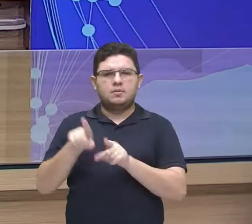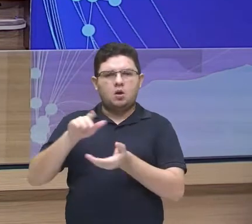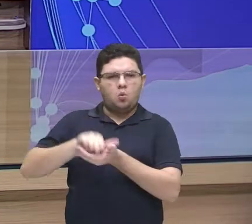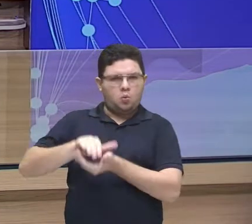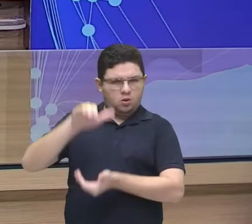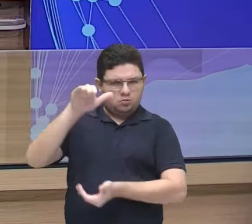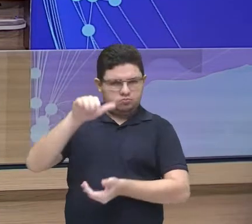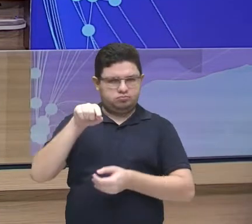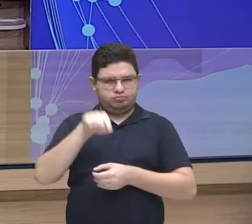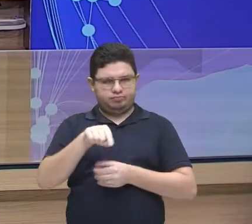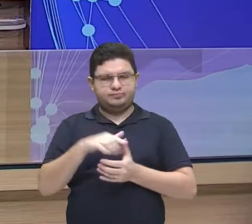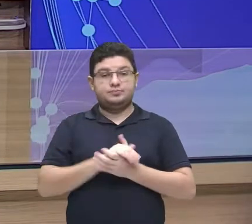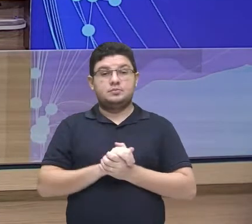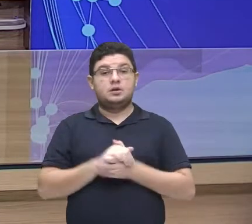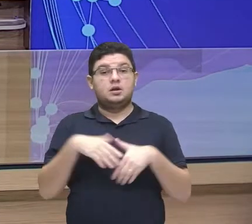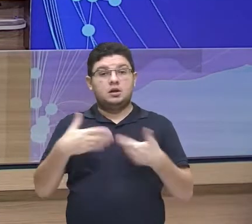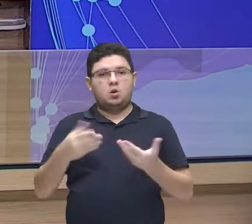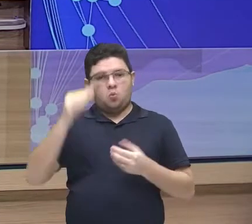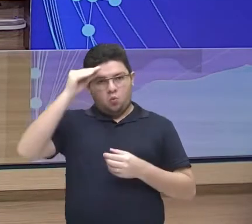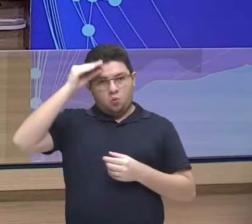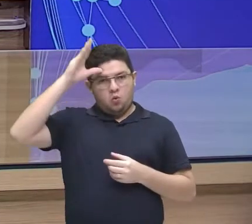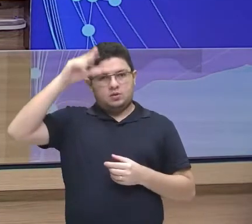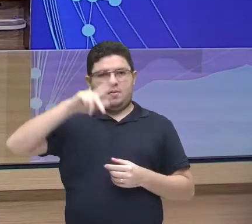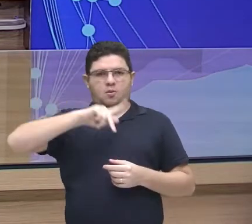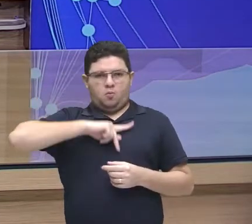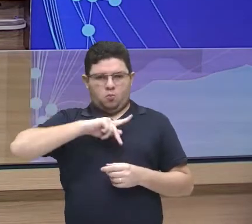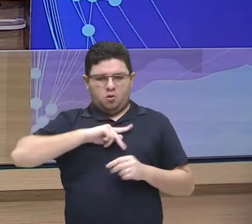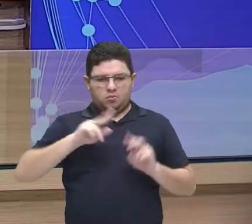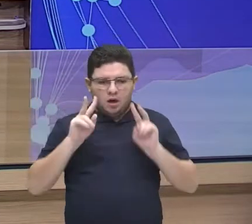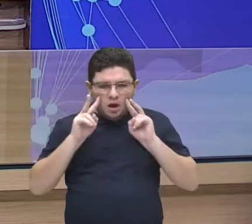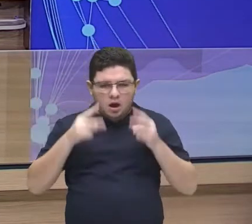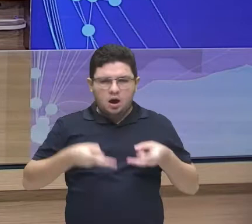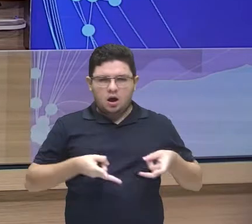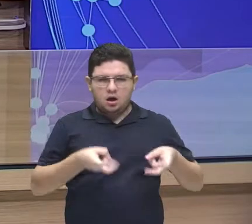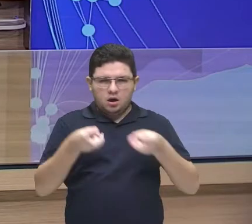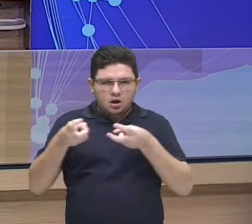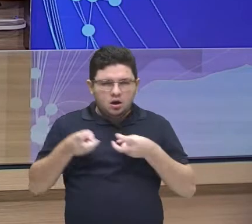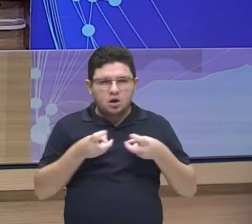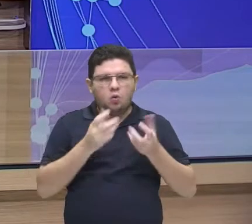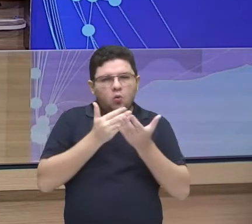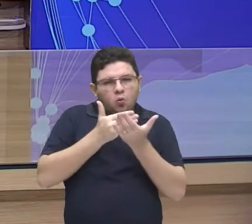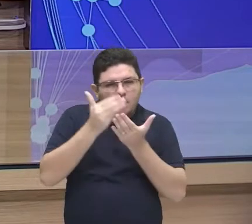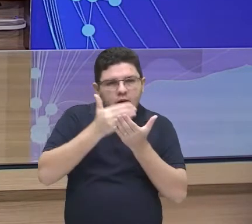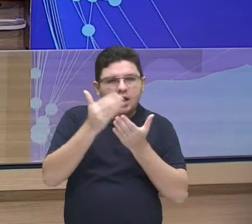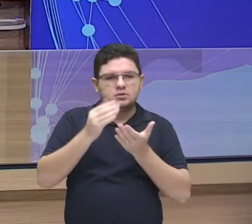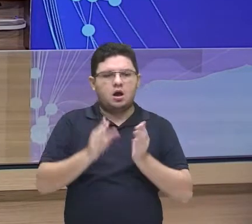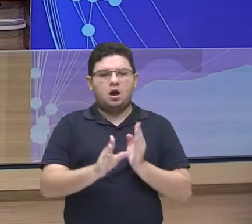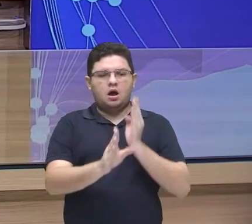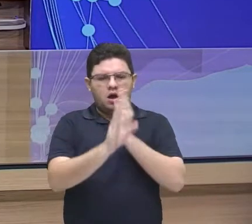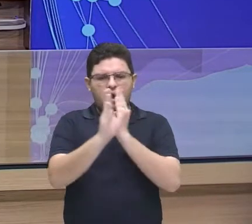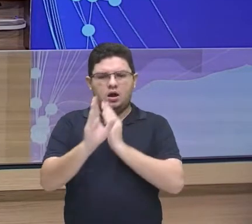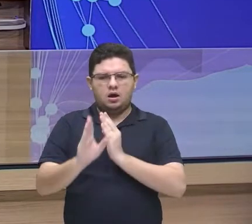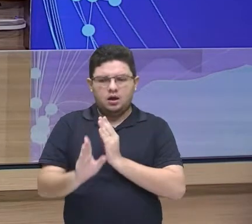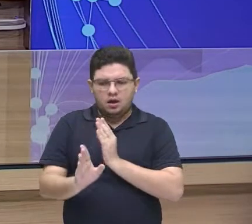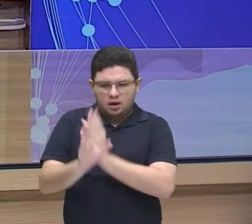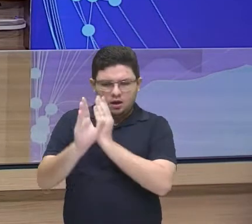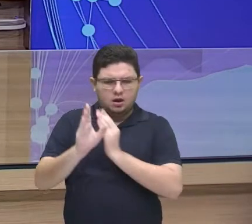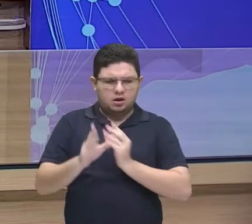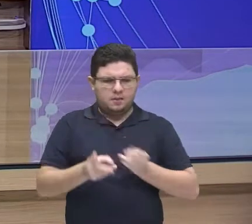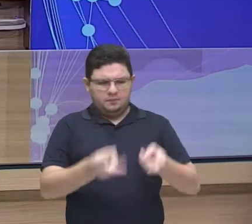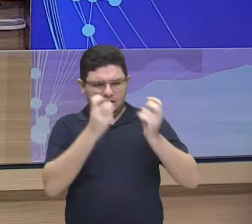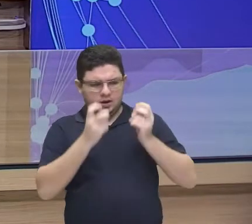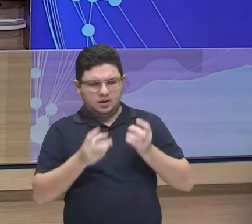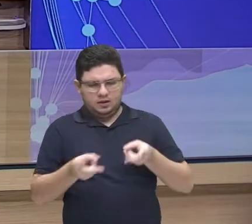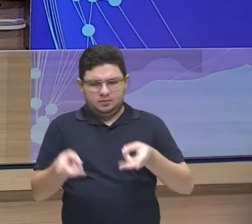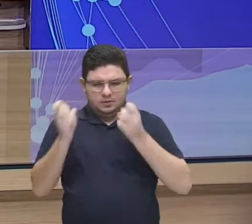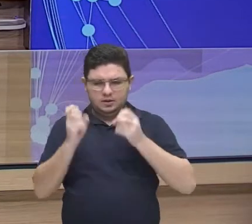autoconhecimento, ele significa que ele vai começar a descobrir, né? Ele vai começar a descobrir coisas que ele é